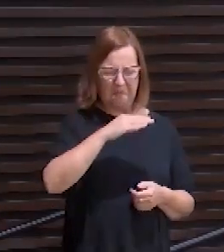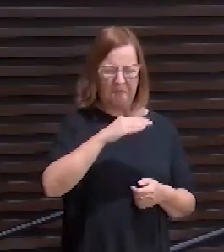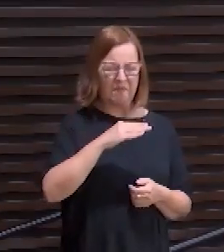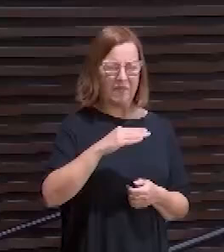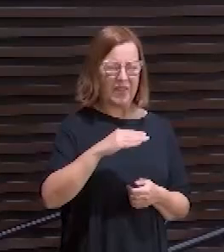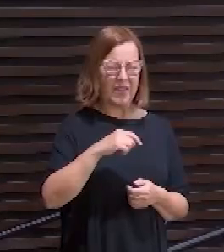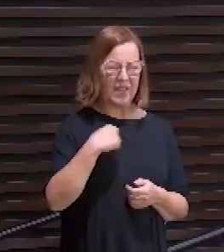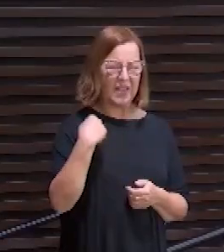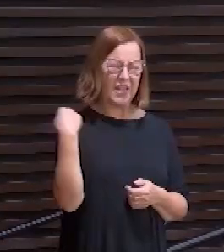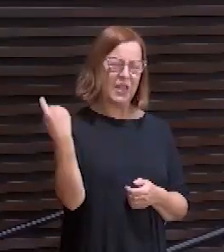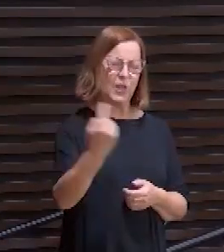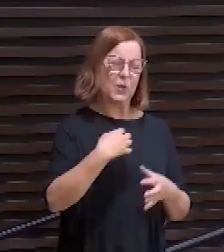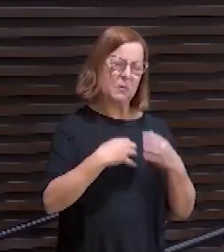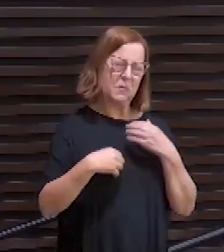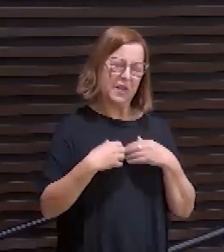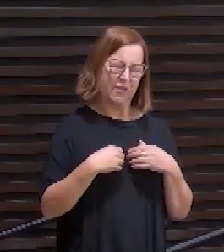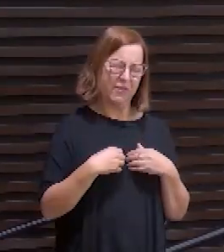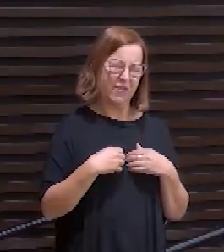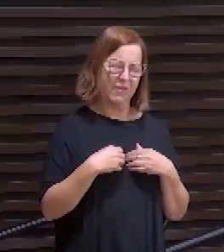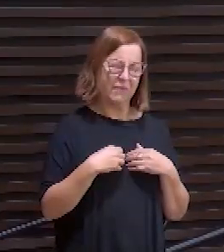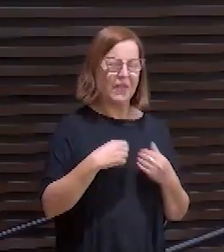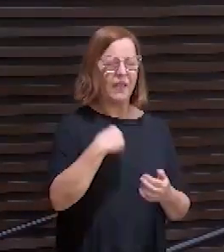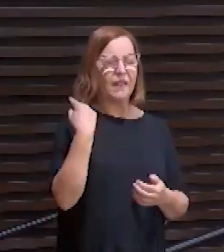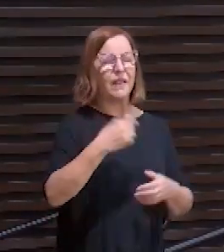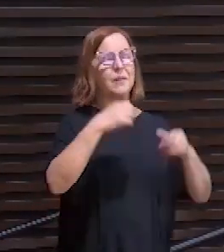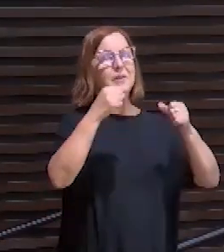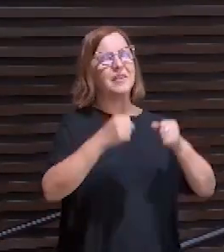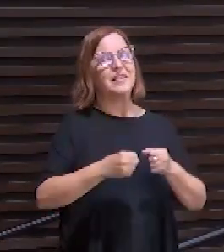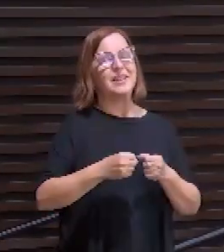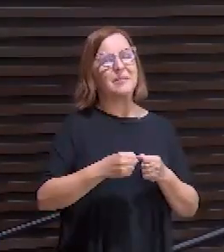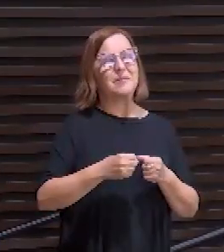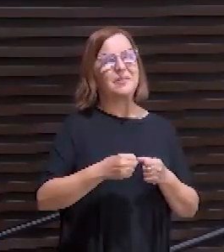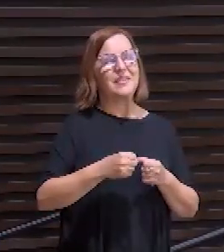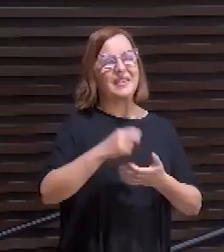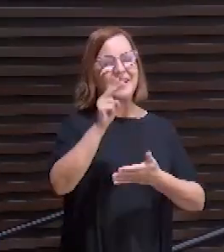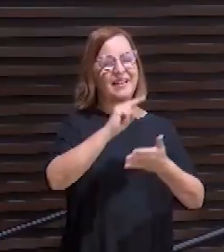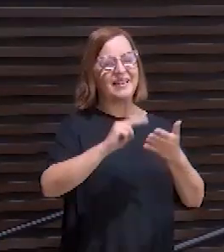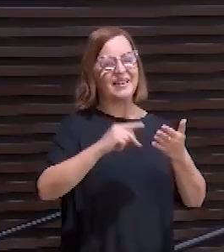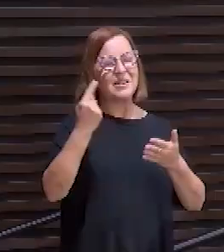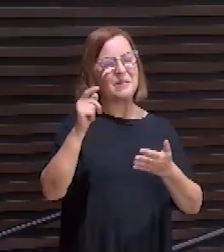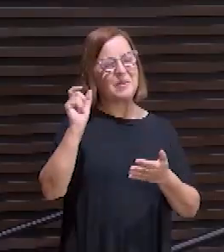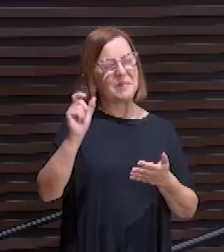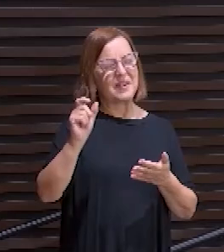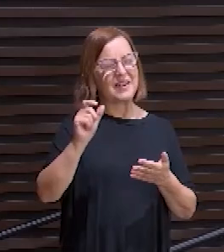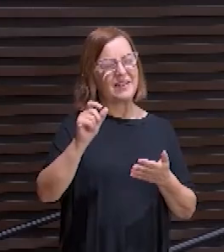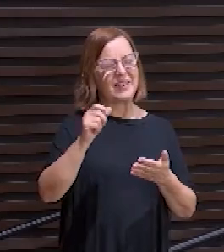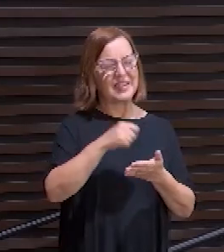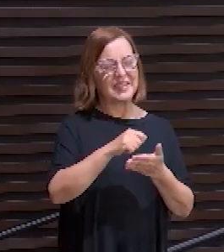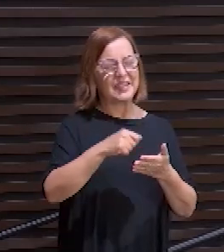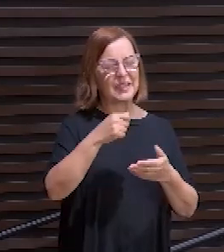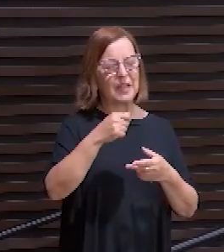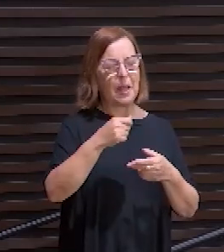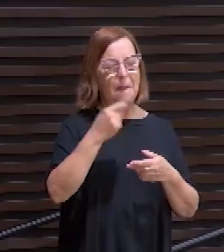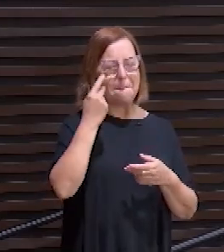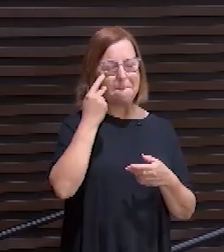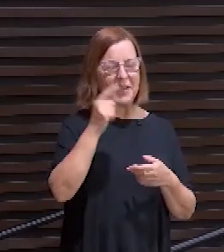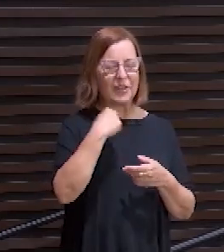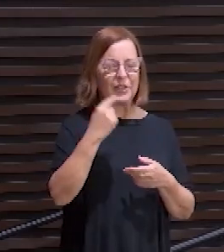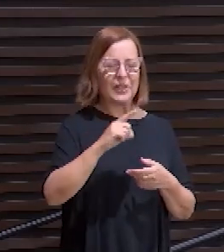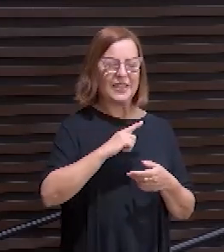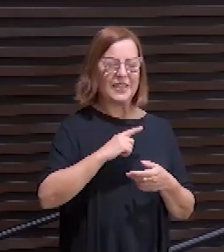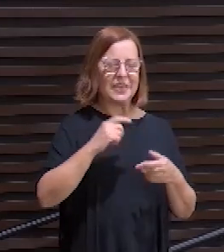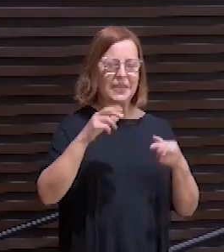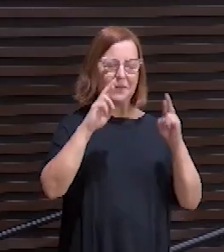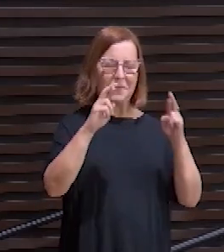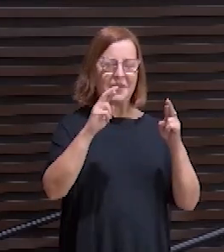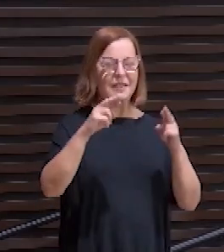magoa tanto, nós podemos olhar para a Tua palavra que foi escrita para que tenhamos esperança. Senhor,